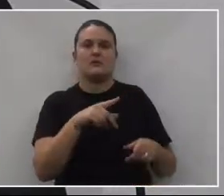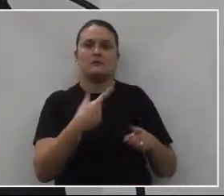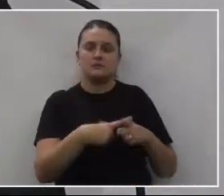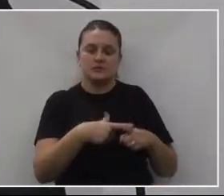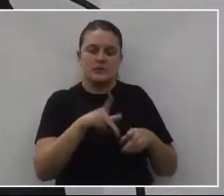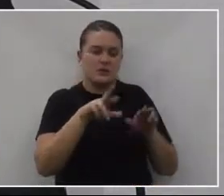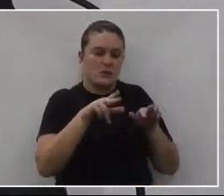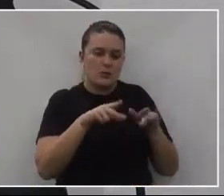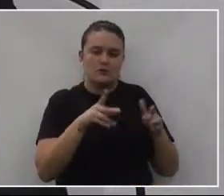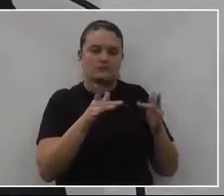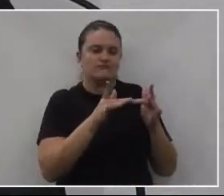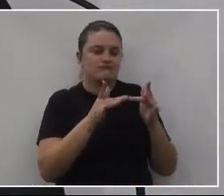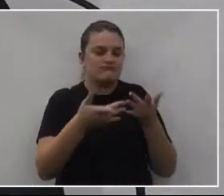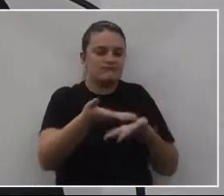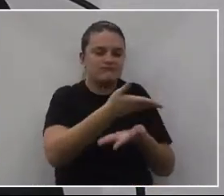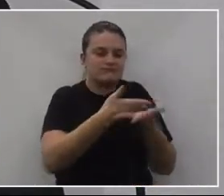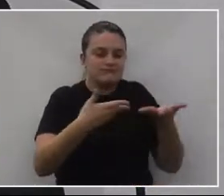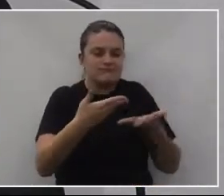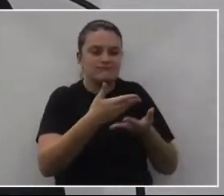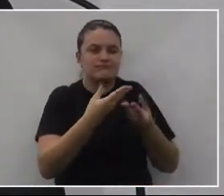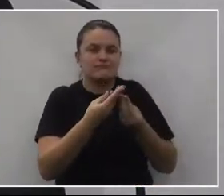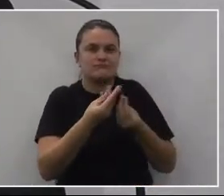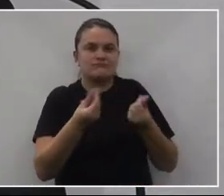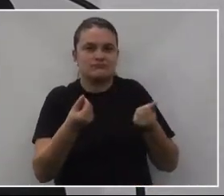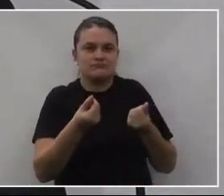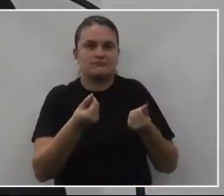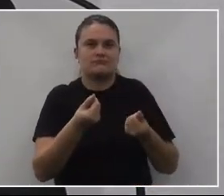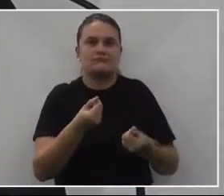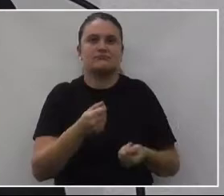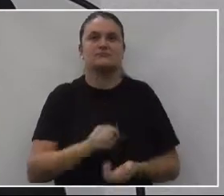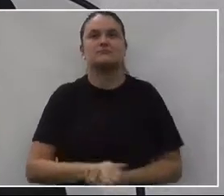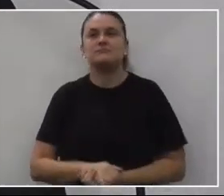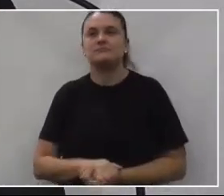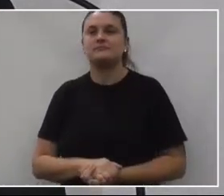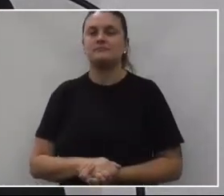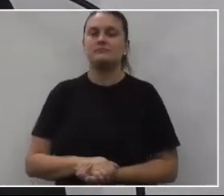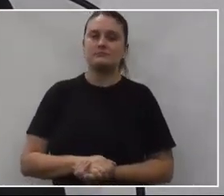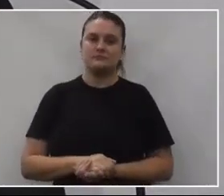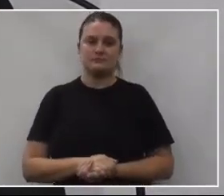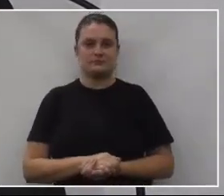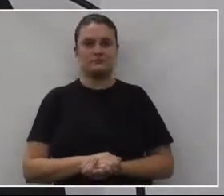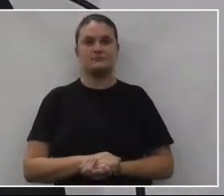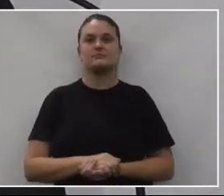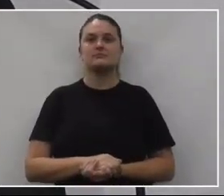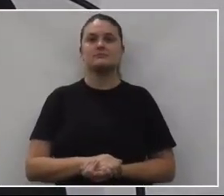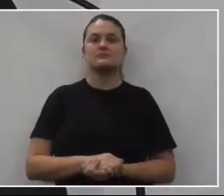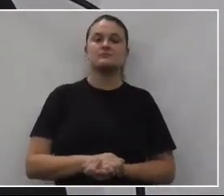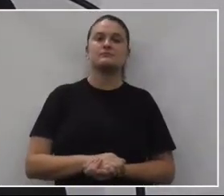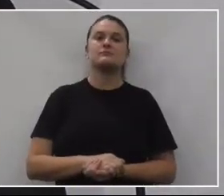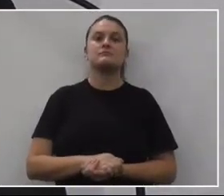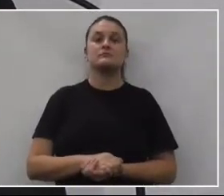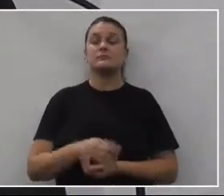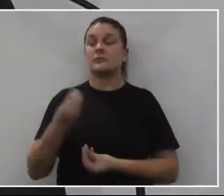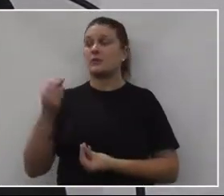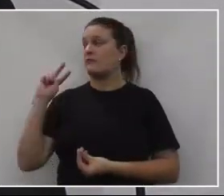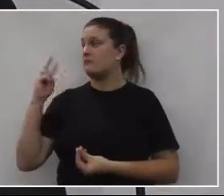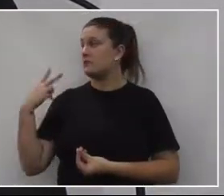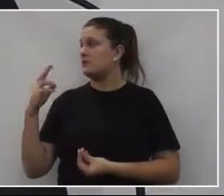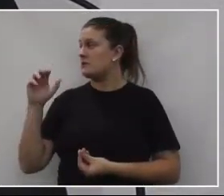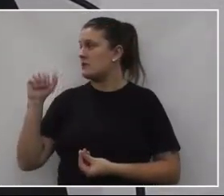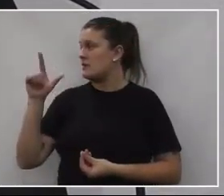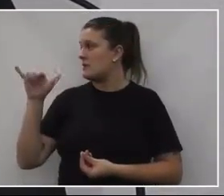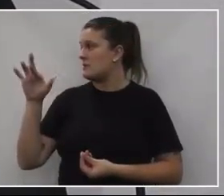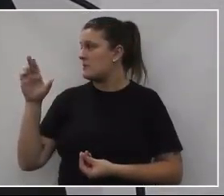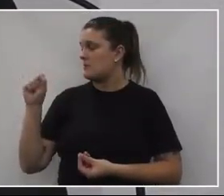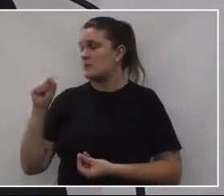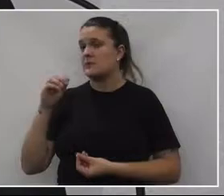ProERD volta. Nós vamos fechar o nome ainda. Vamos fechar um nome, quem sabe com a participação, como o vereador Almires propôs,